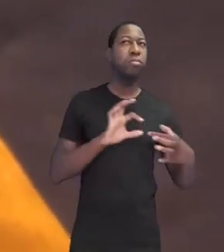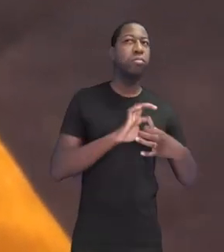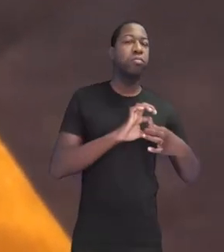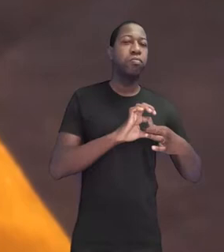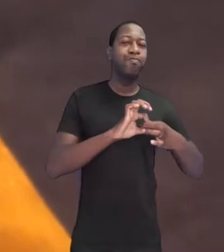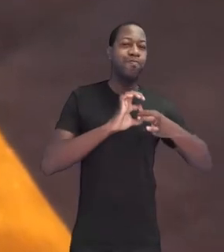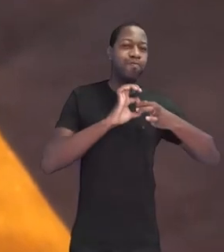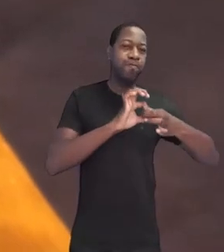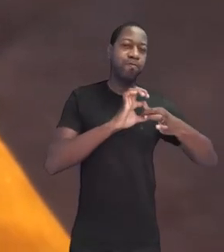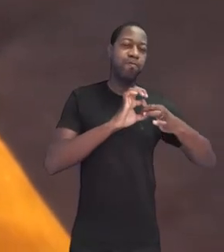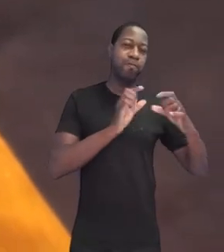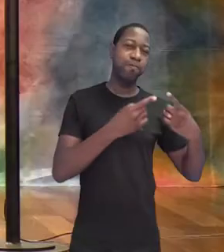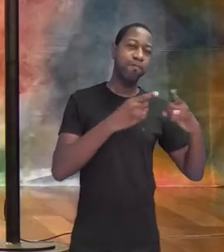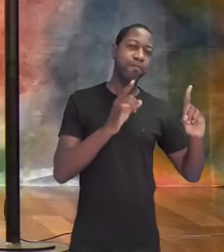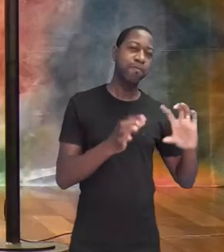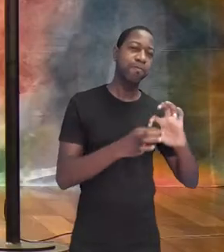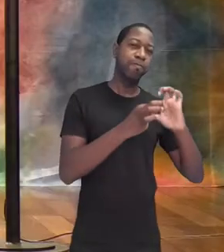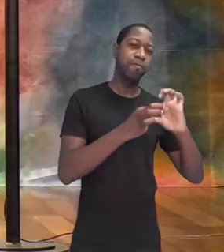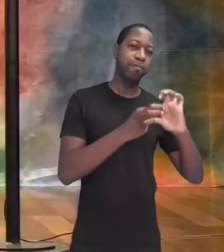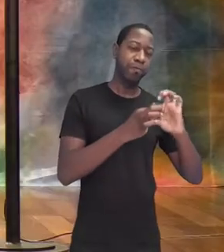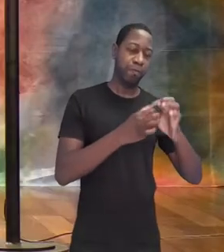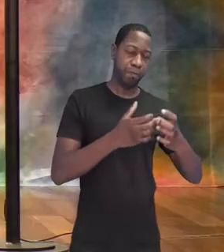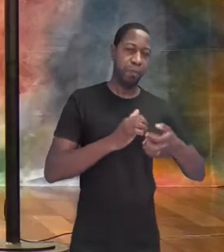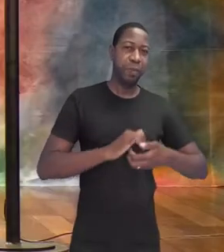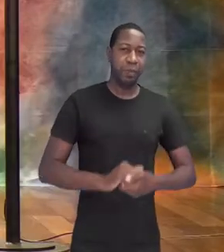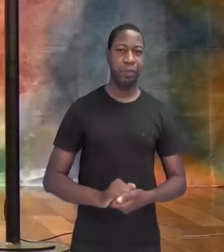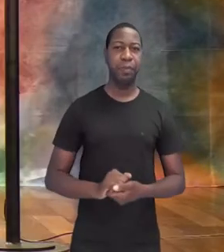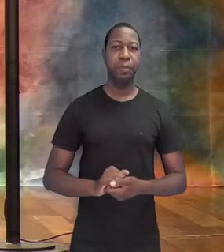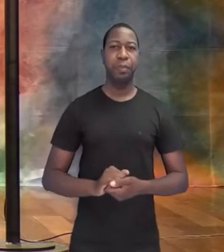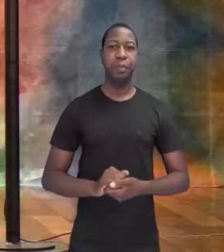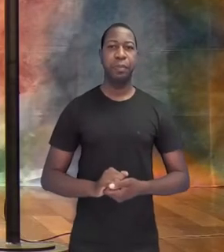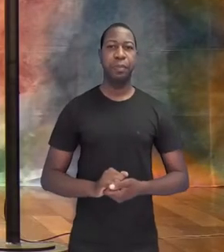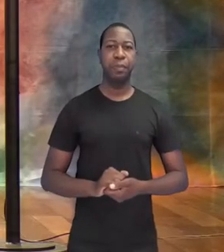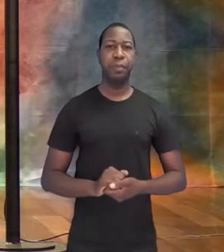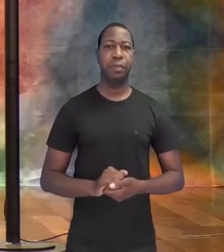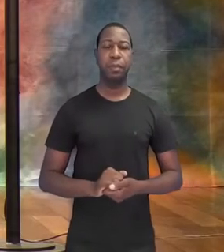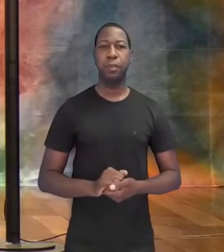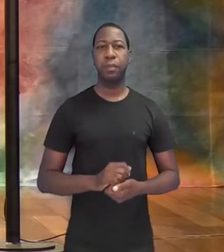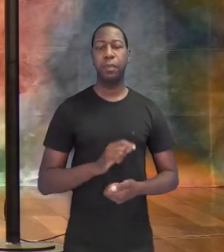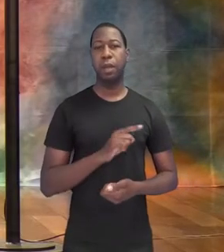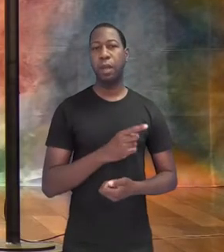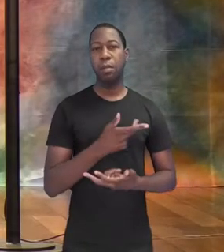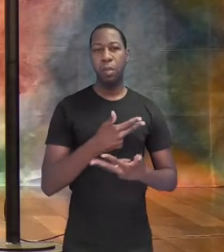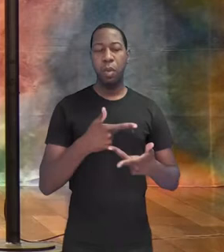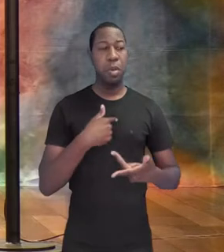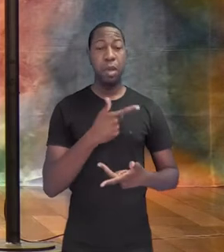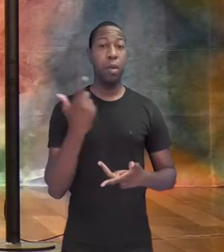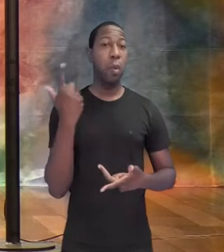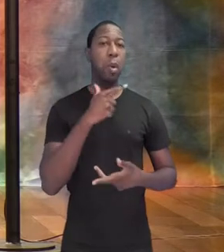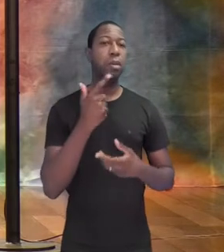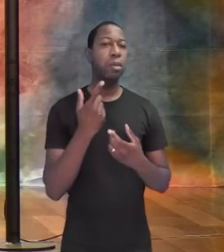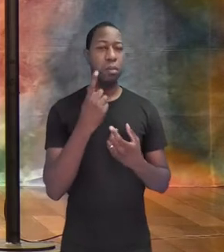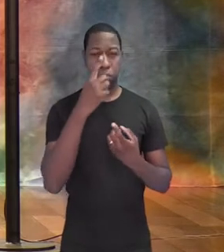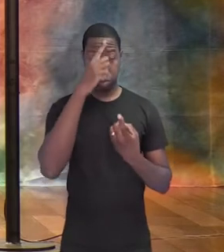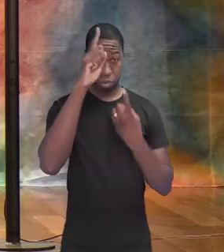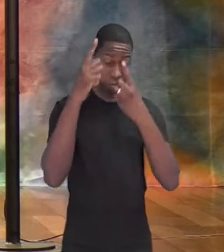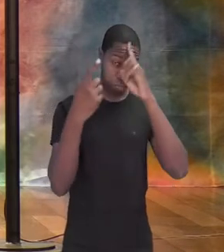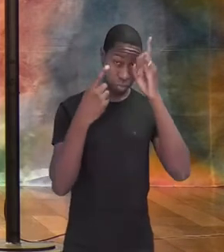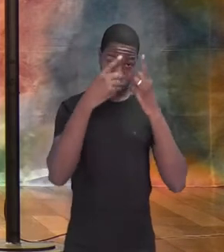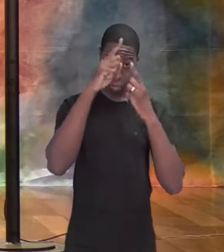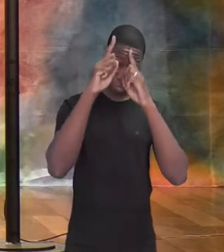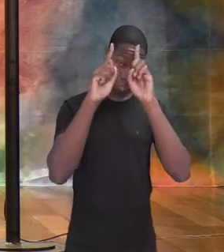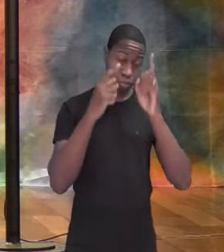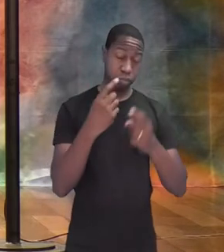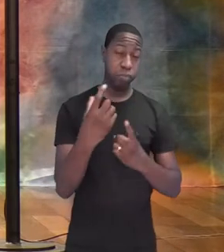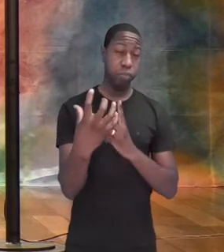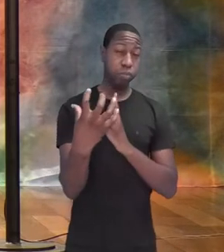essa ligação forte que ele tinha com a música. Um intelectual que produziu muita coisa, foi responsável pela criação do